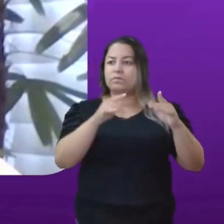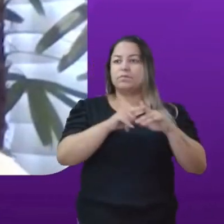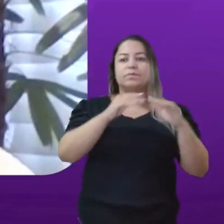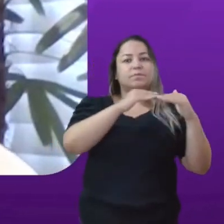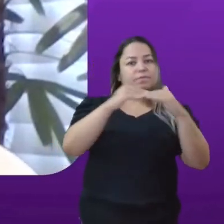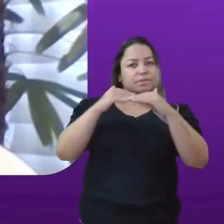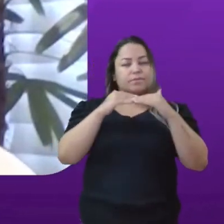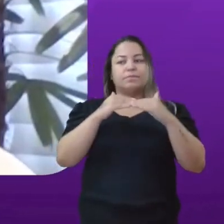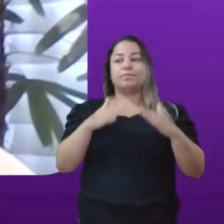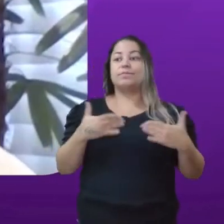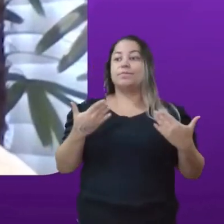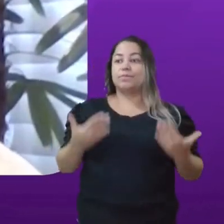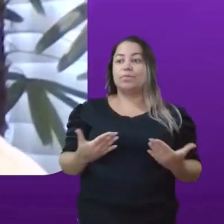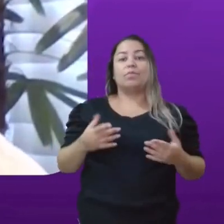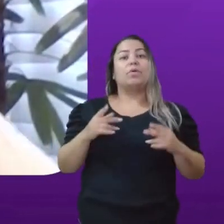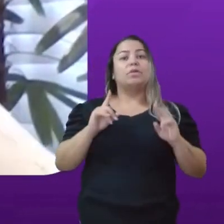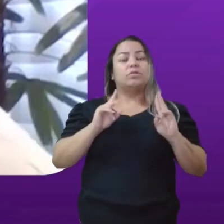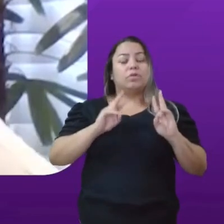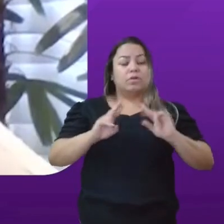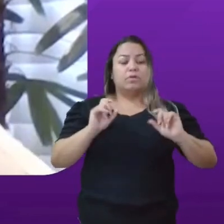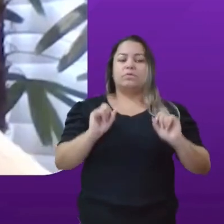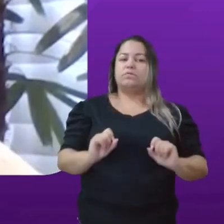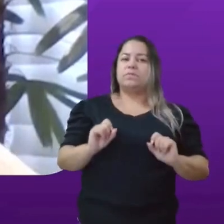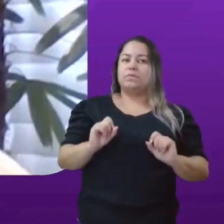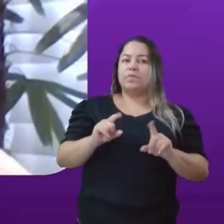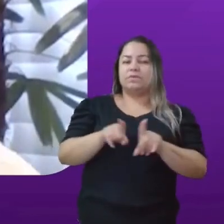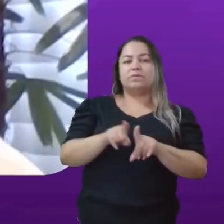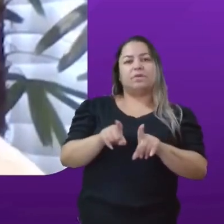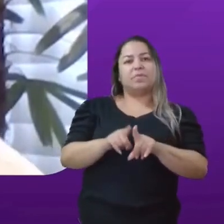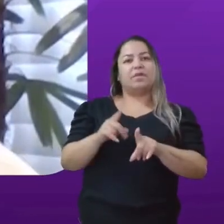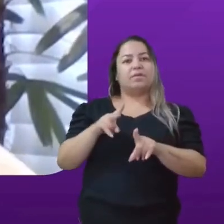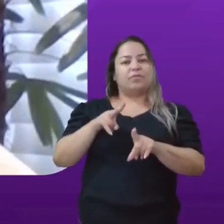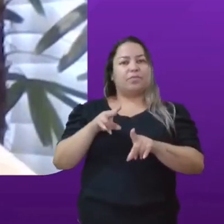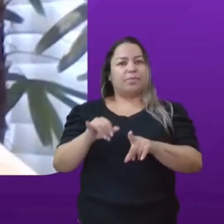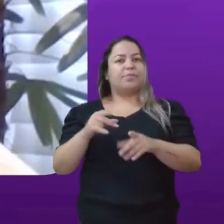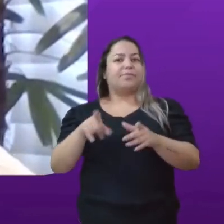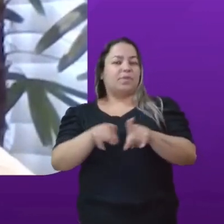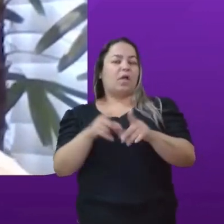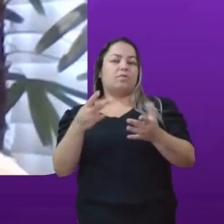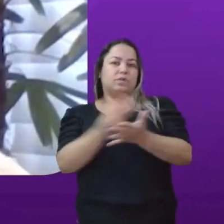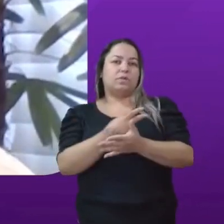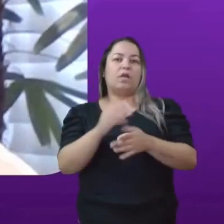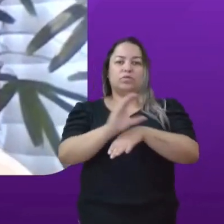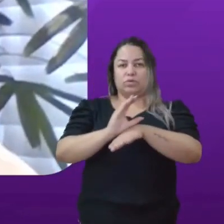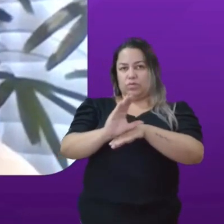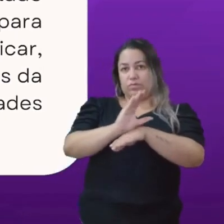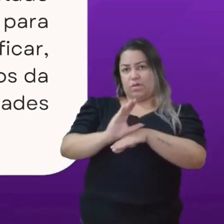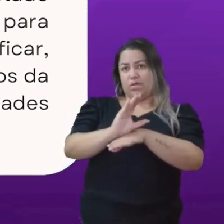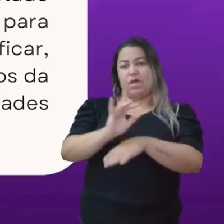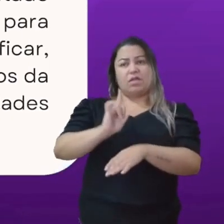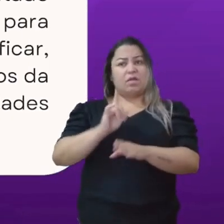igualdade. Então, quando a gente olha para o ordenamento tributário especificamente, embora isso esteja na Constituição Federal, a gente tem o princípio